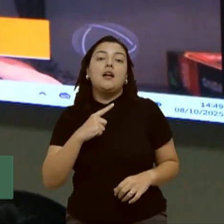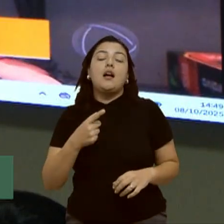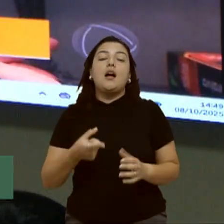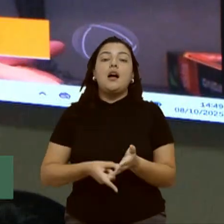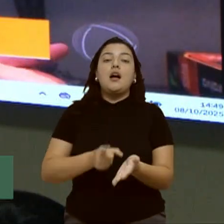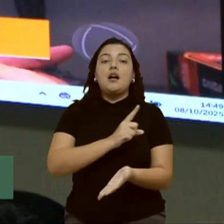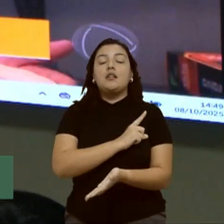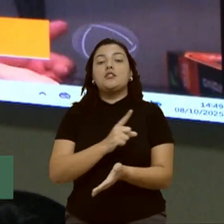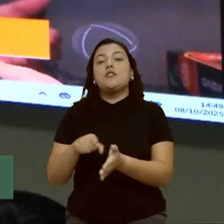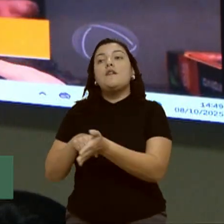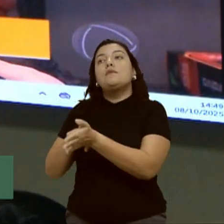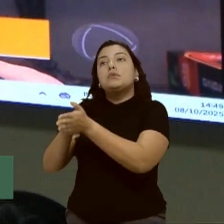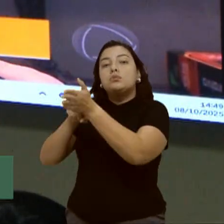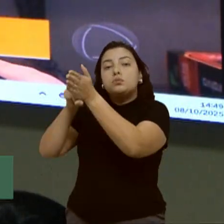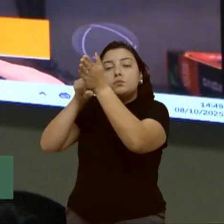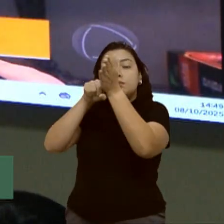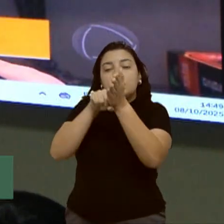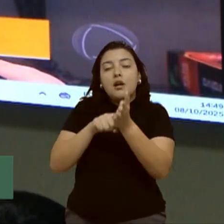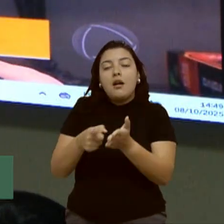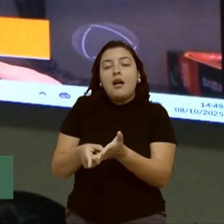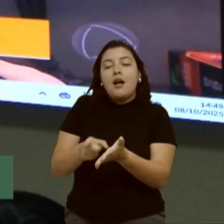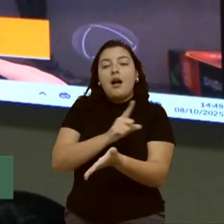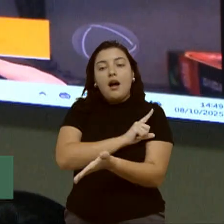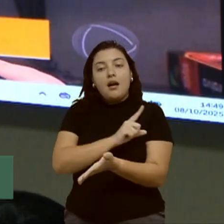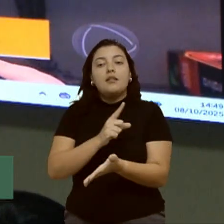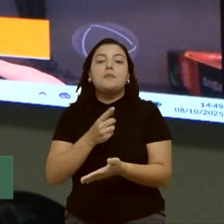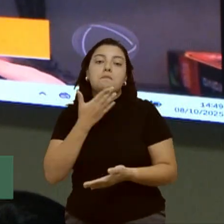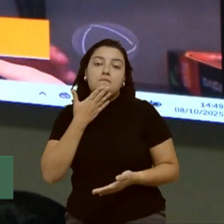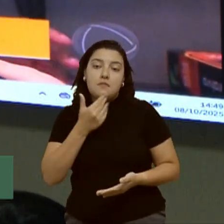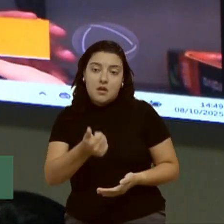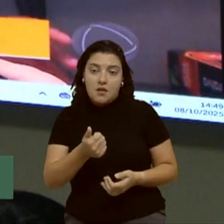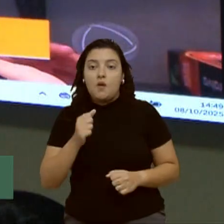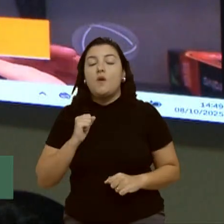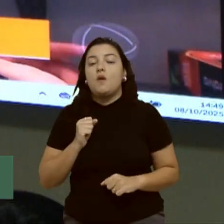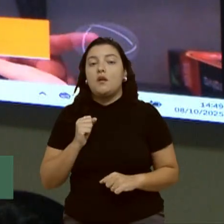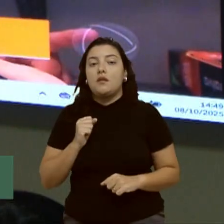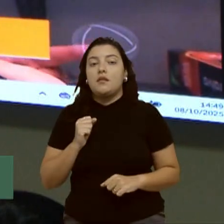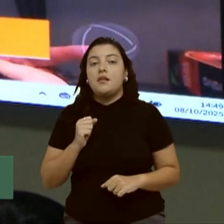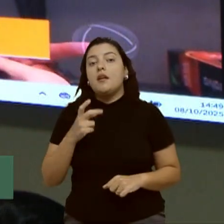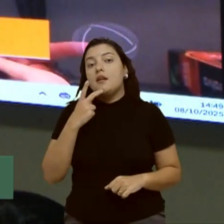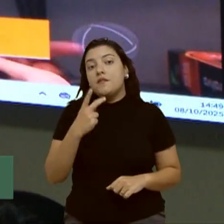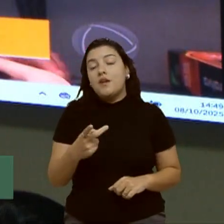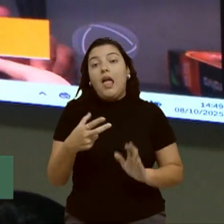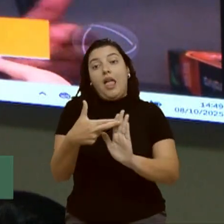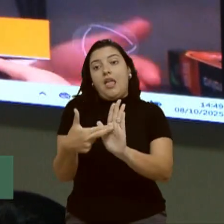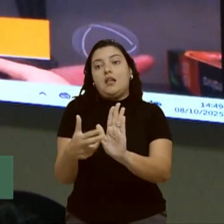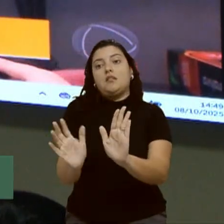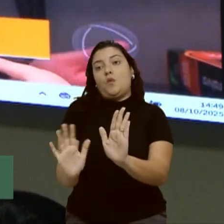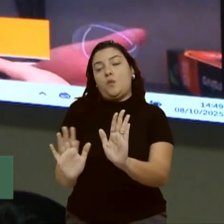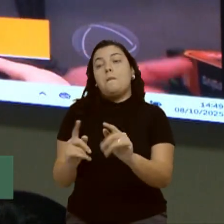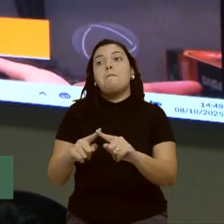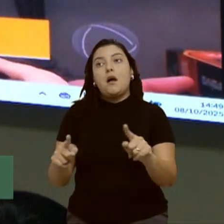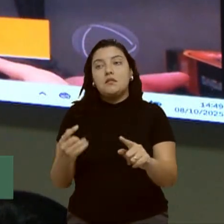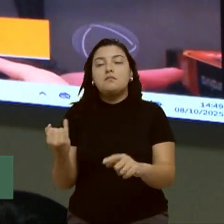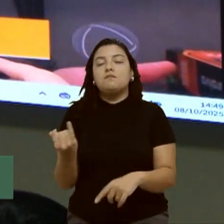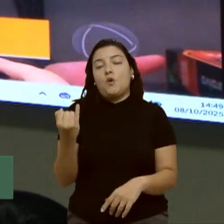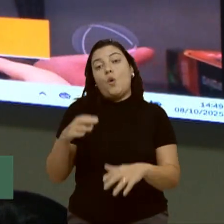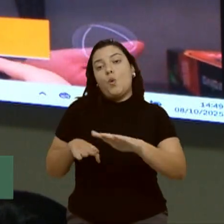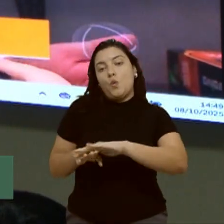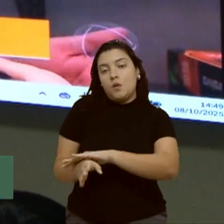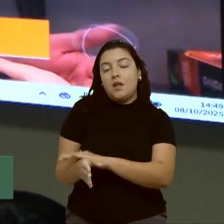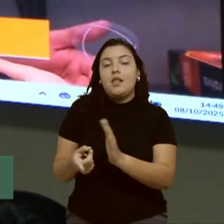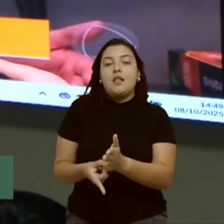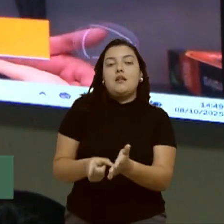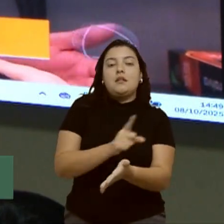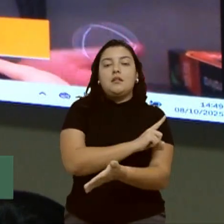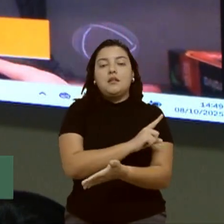uma consulta de valores anteriores a essa compra. Não vou dizer que essa é a regra, mas é muito comum,